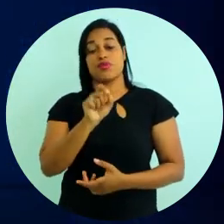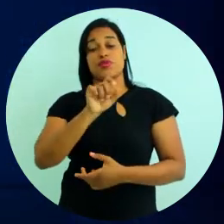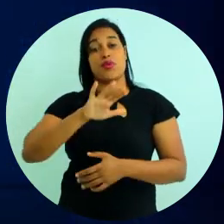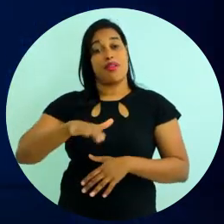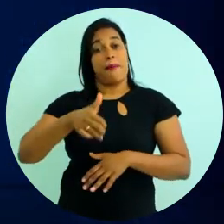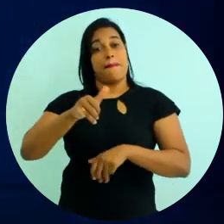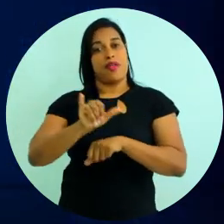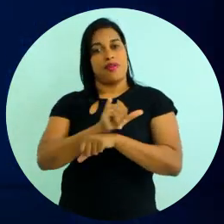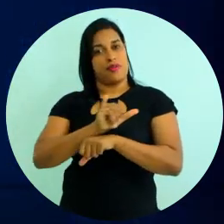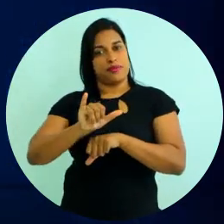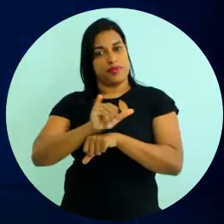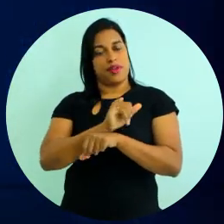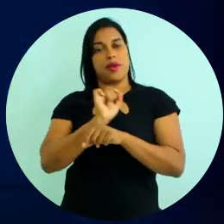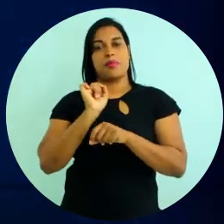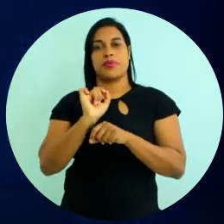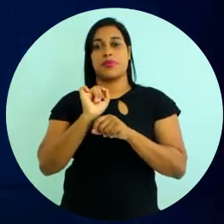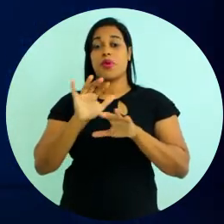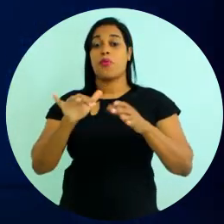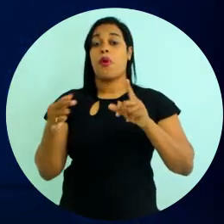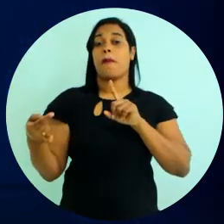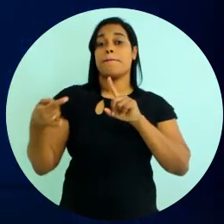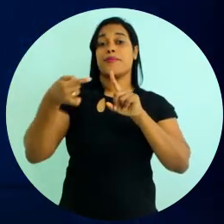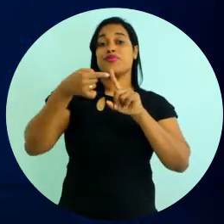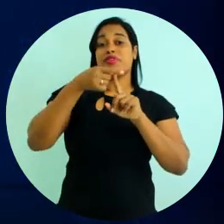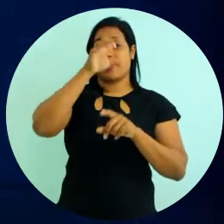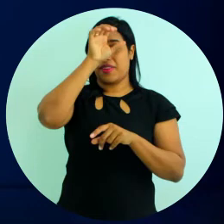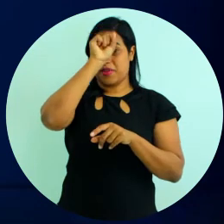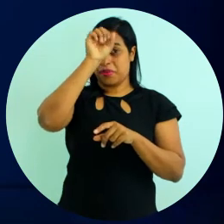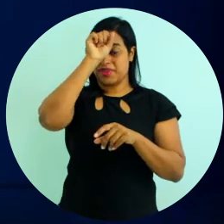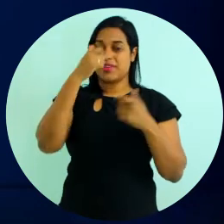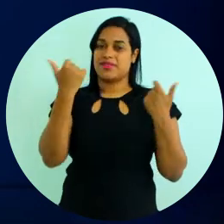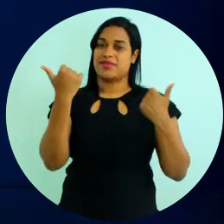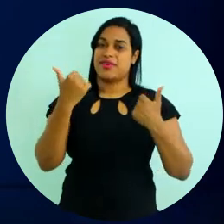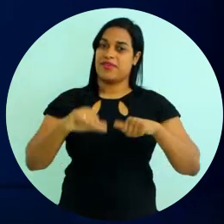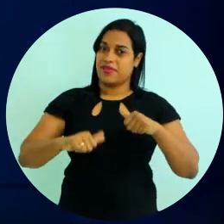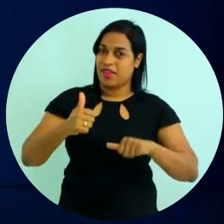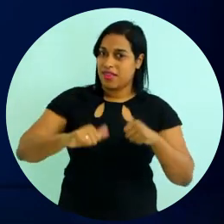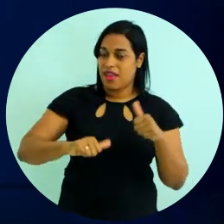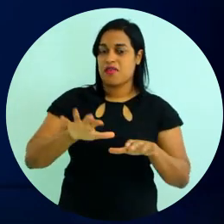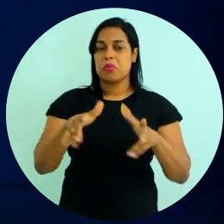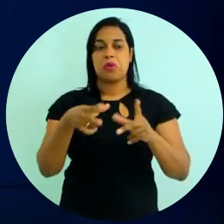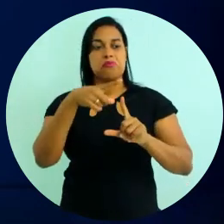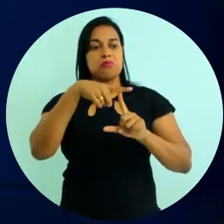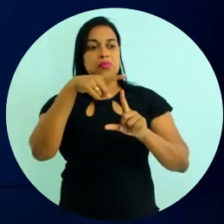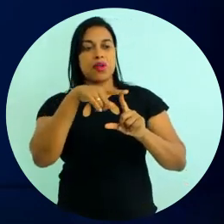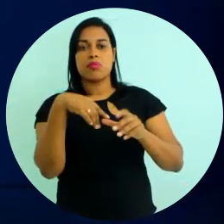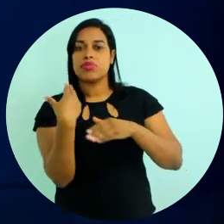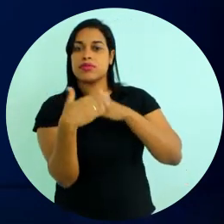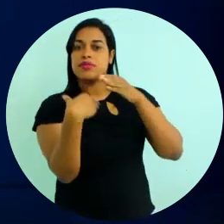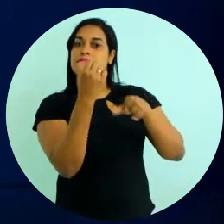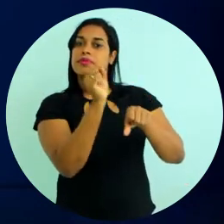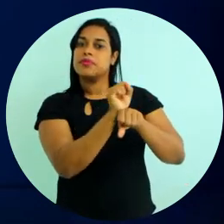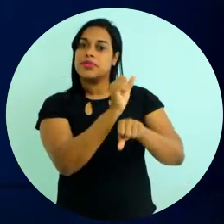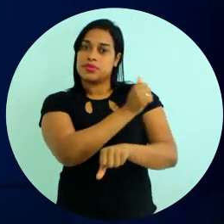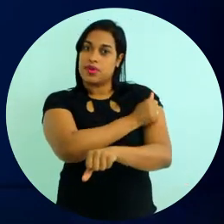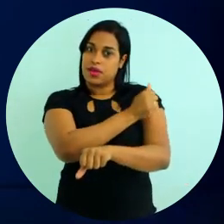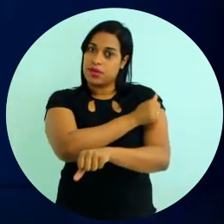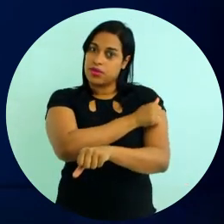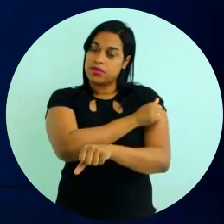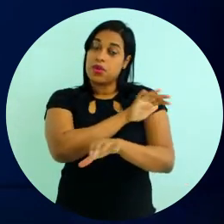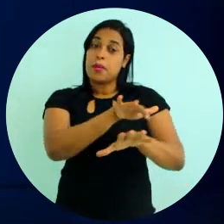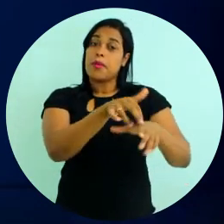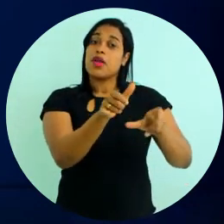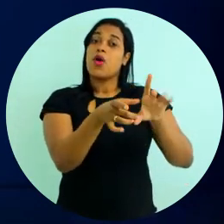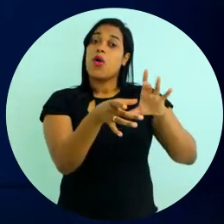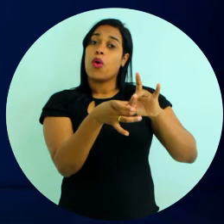Lembre-se, a escolha da melhor ferramenta considera qual objetivo de aprendizagem a ser avaliado, qual o tipo de desempenho esperado do aluno